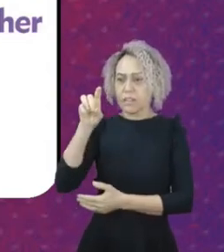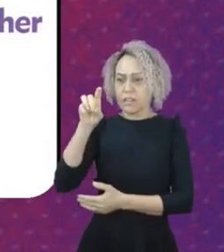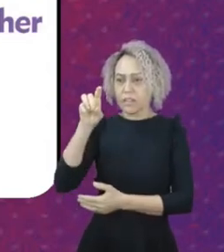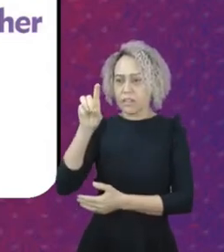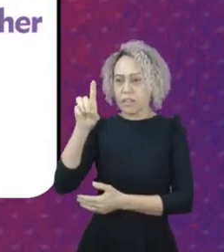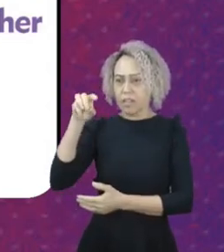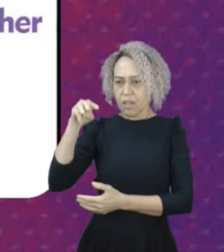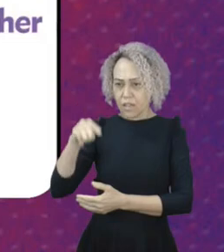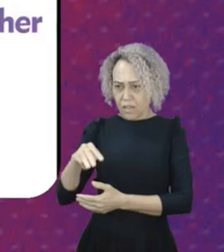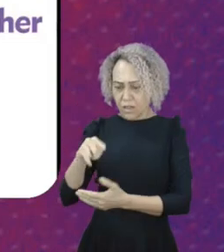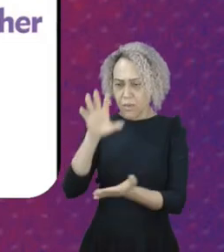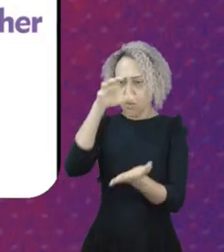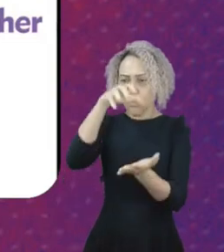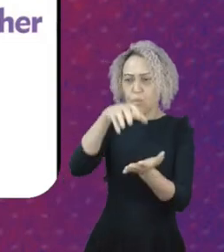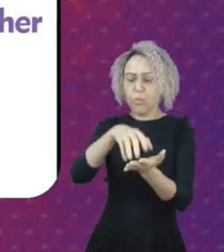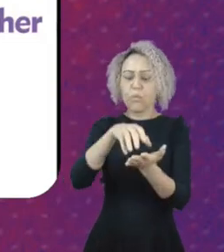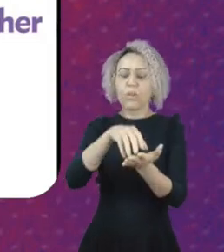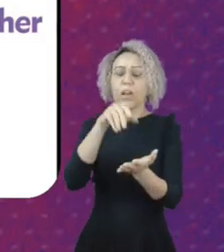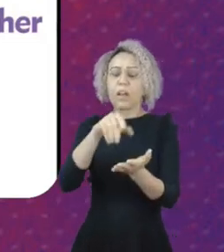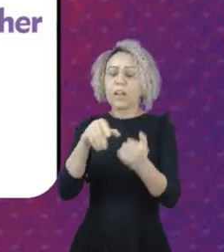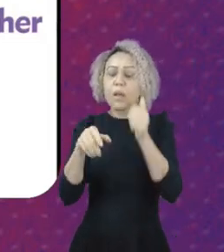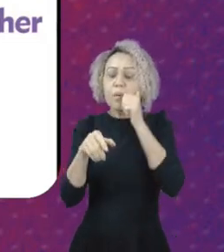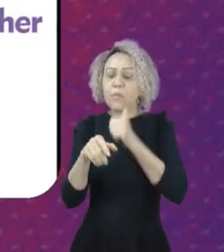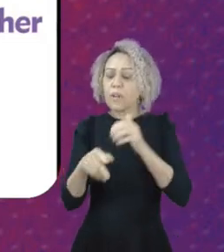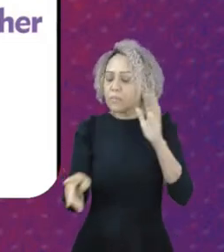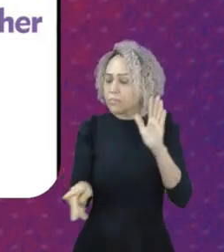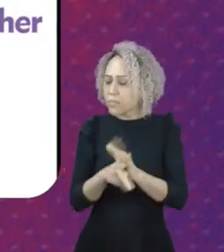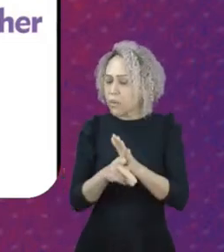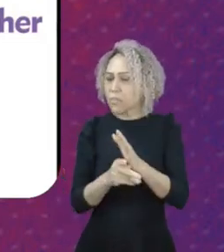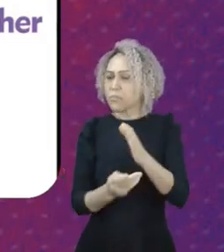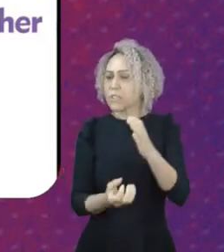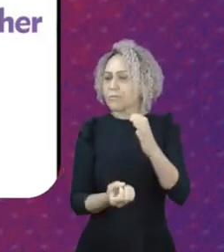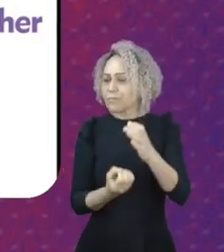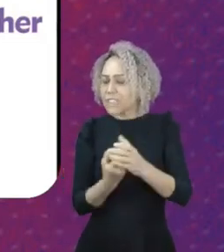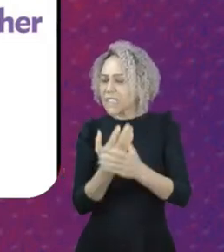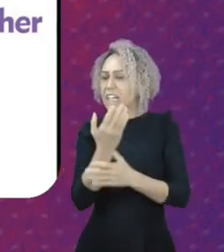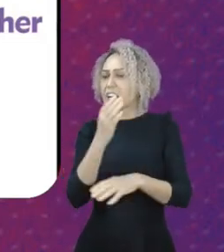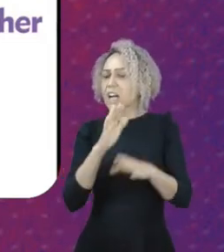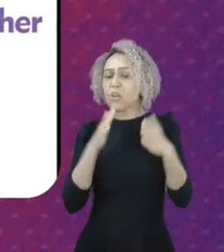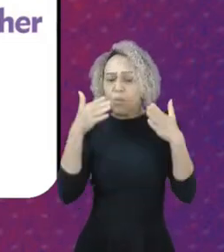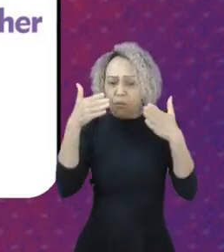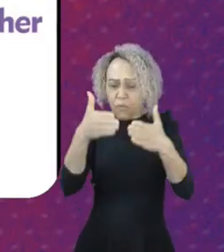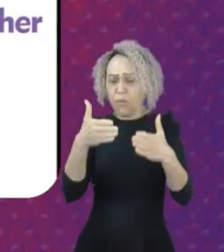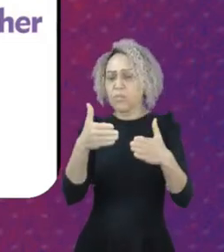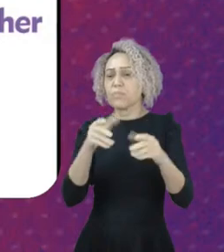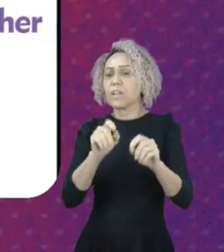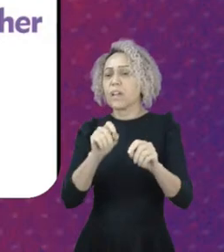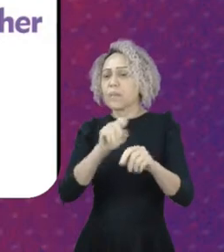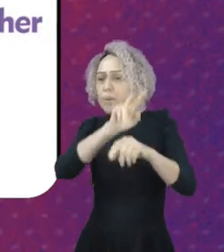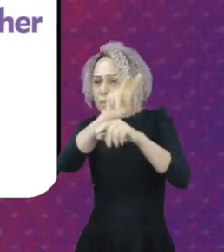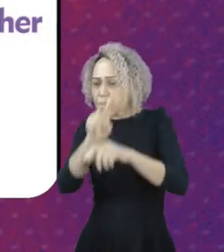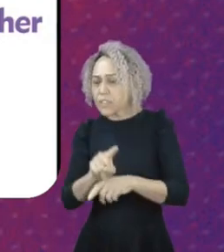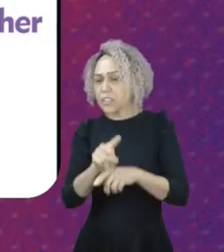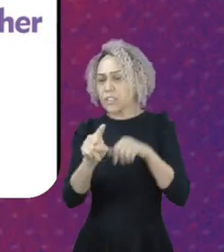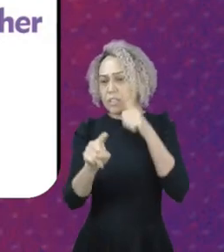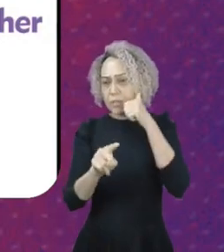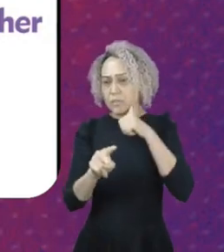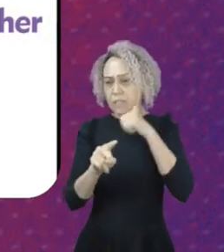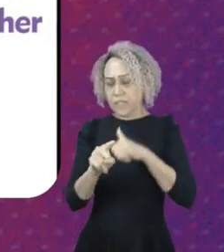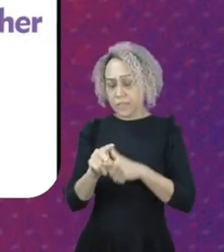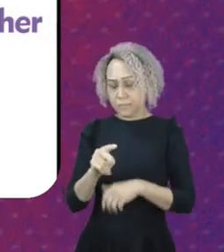da Mulher, uma entidade construída de mulheres para mulheres aqui no estado de Alagoas. O nosso símbolo, a gente tentou,